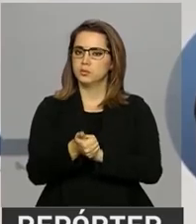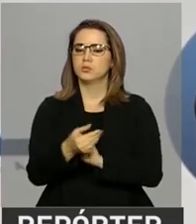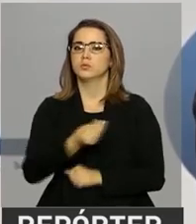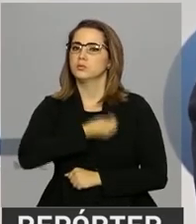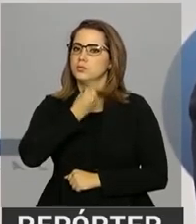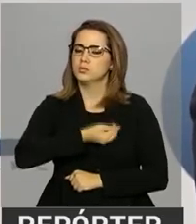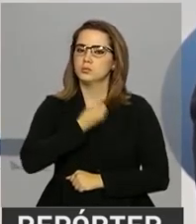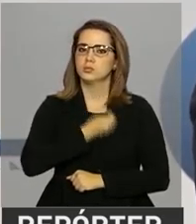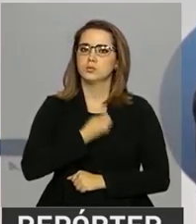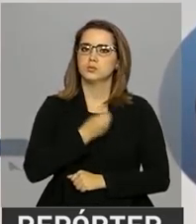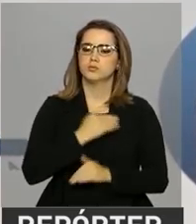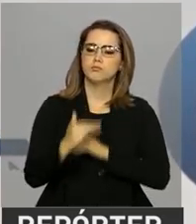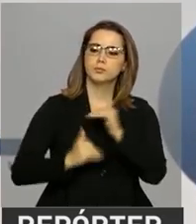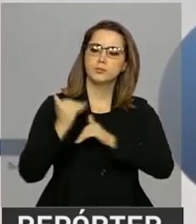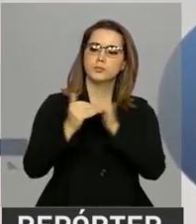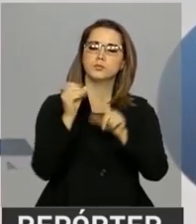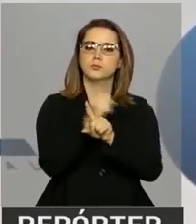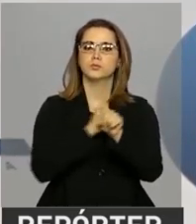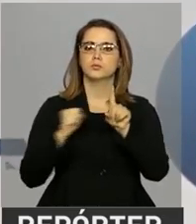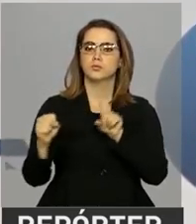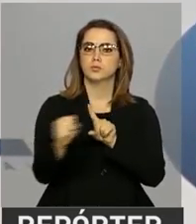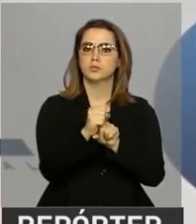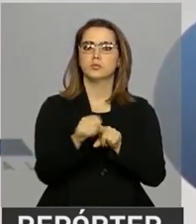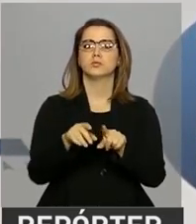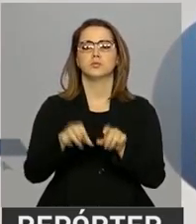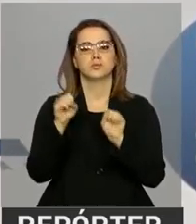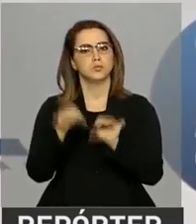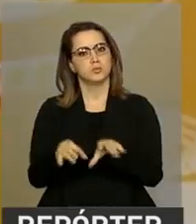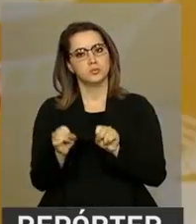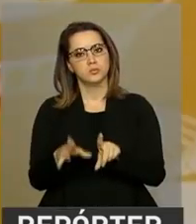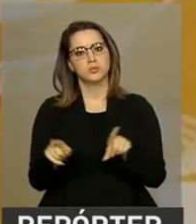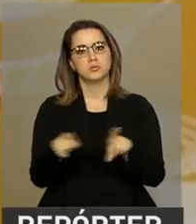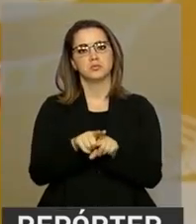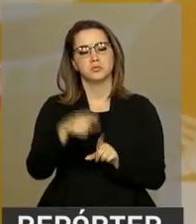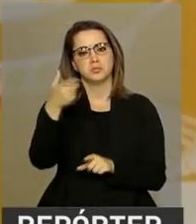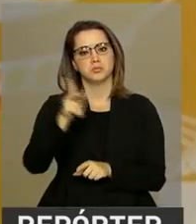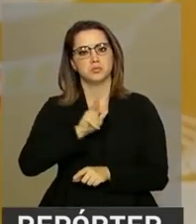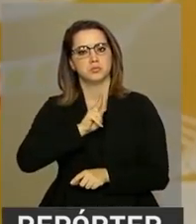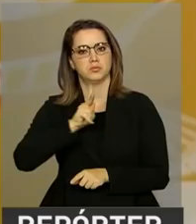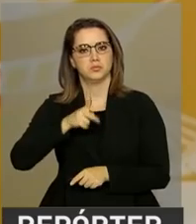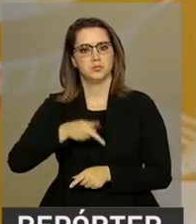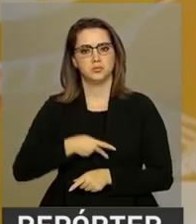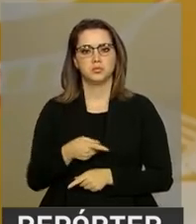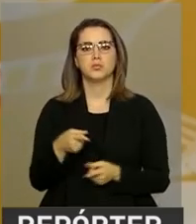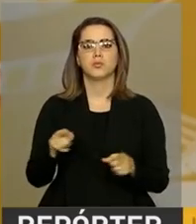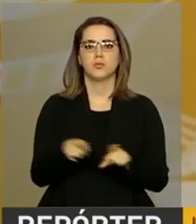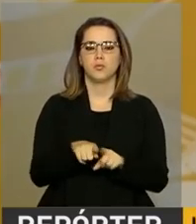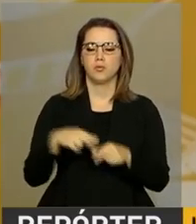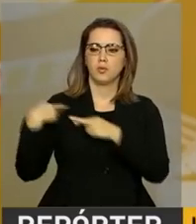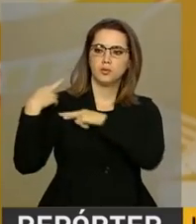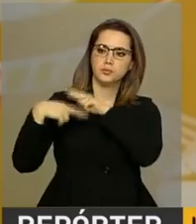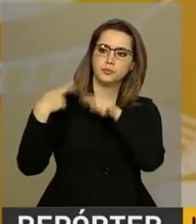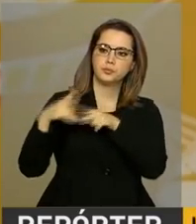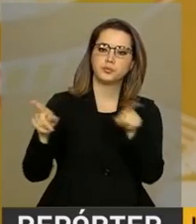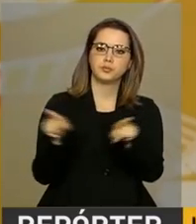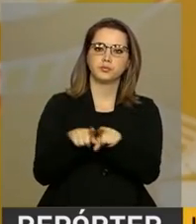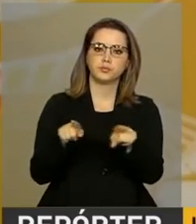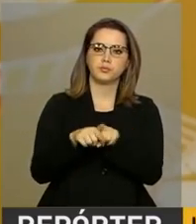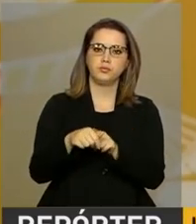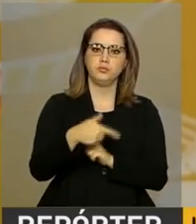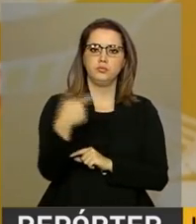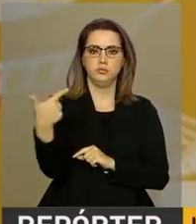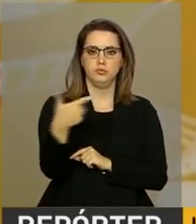desenvolvimento social, educacional, pessoal. A herança olímpica também está em 216 tipos